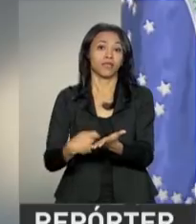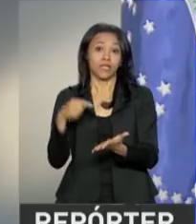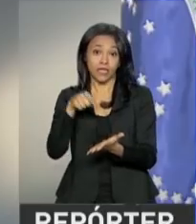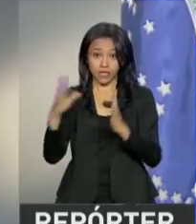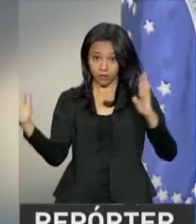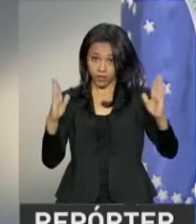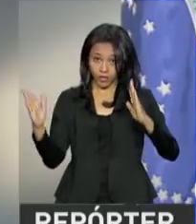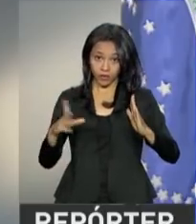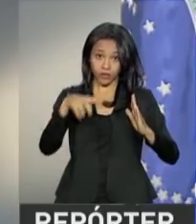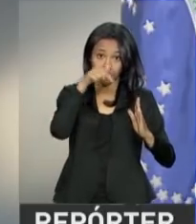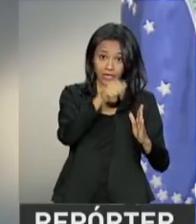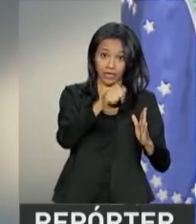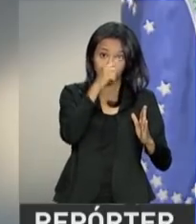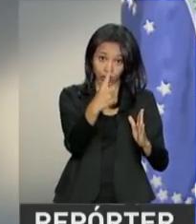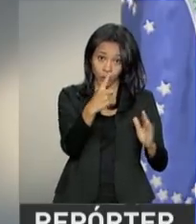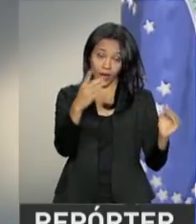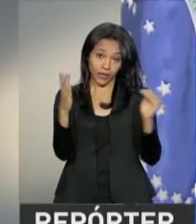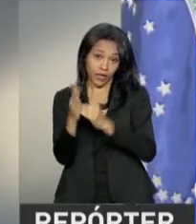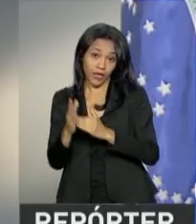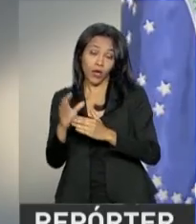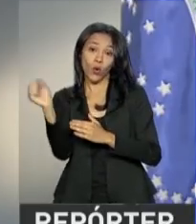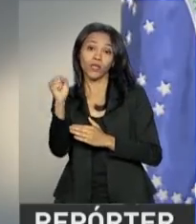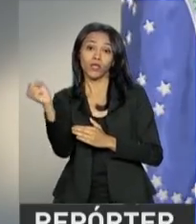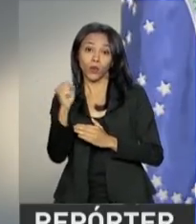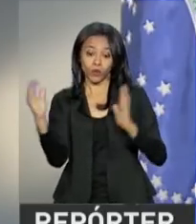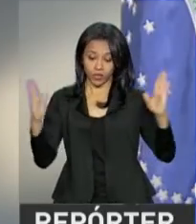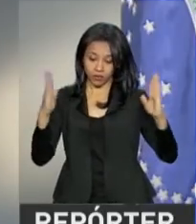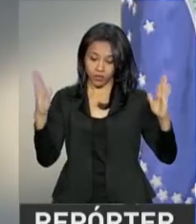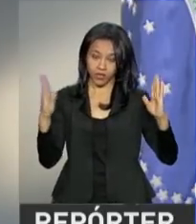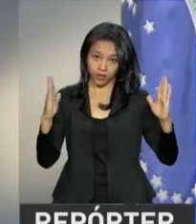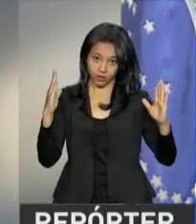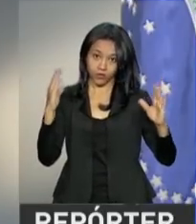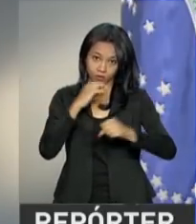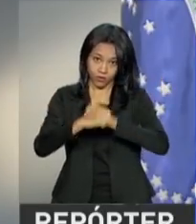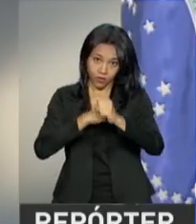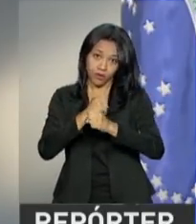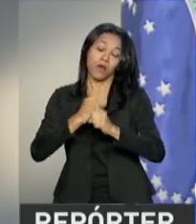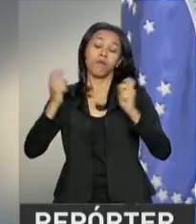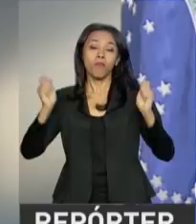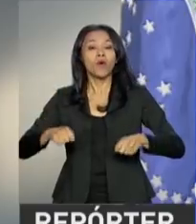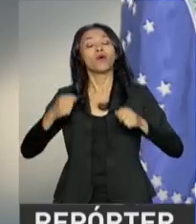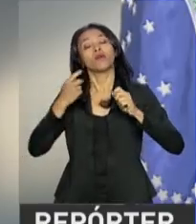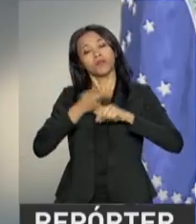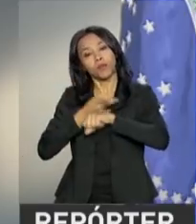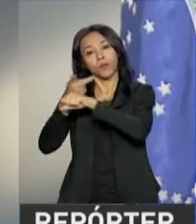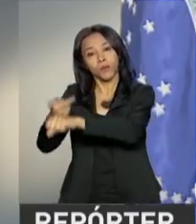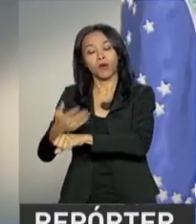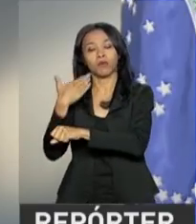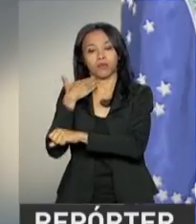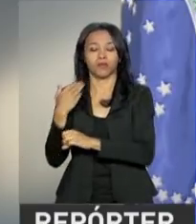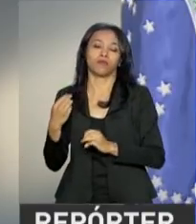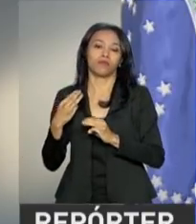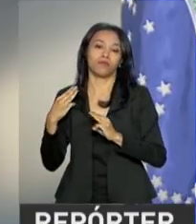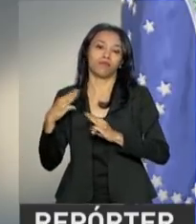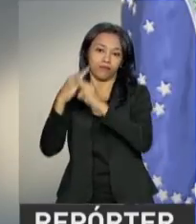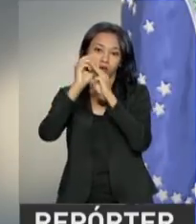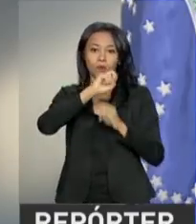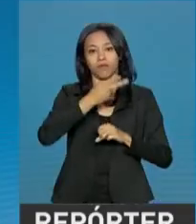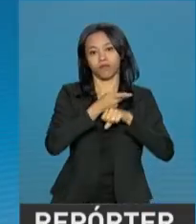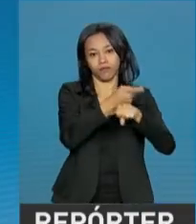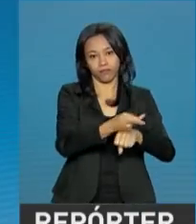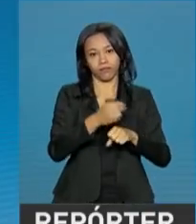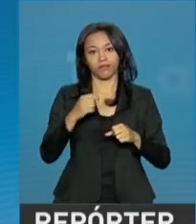71 88 procurar essas instituições para saber como fazer o saque do pis